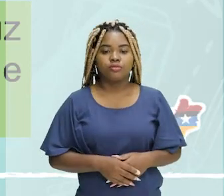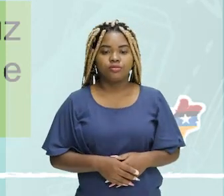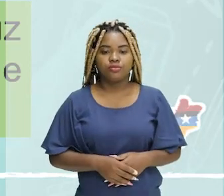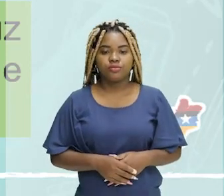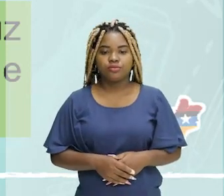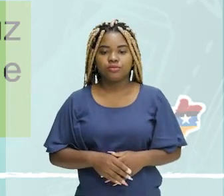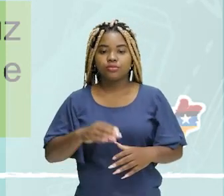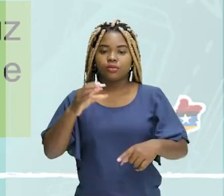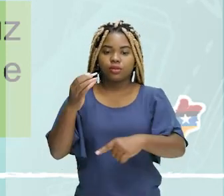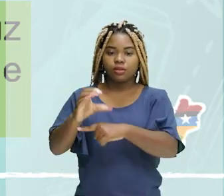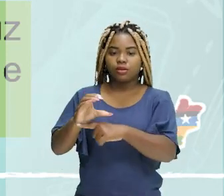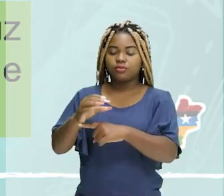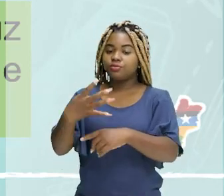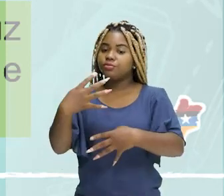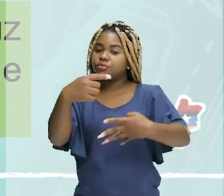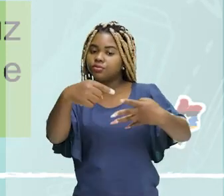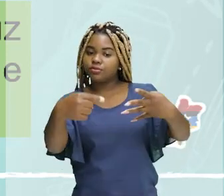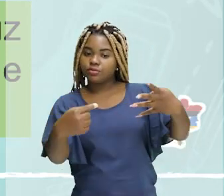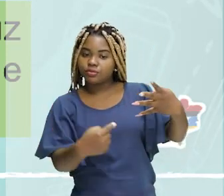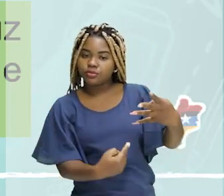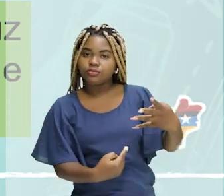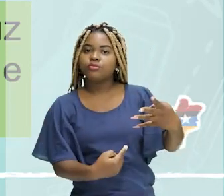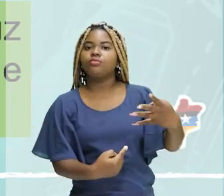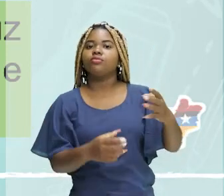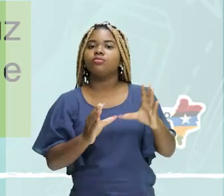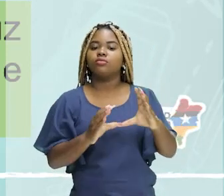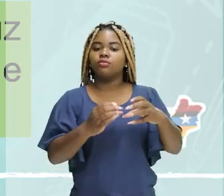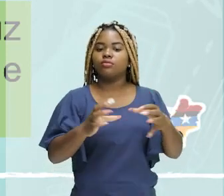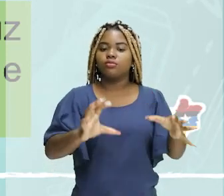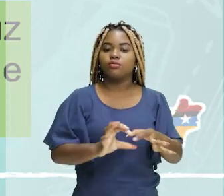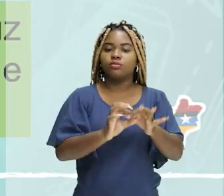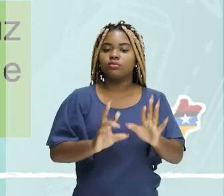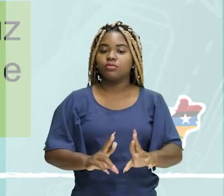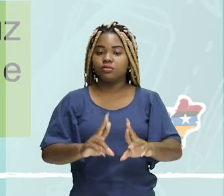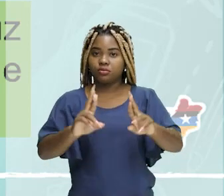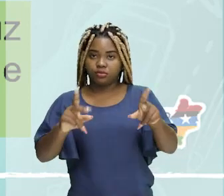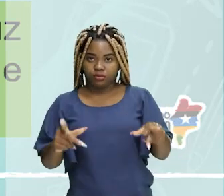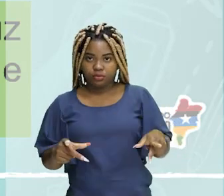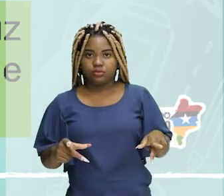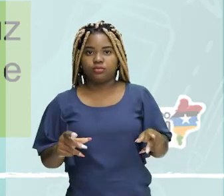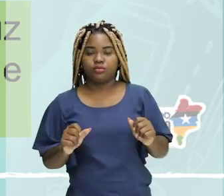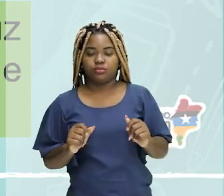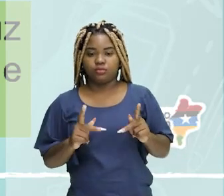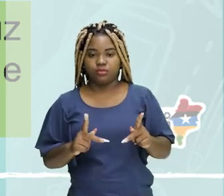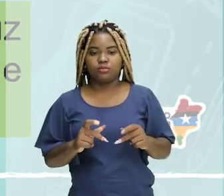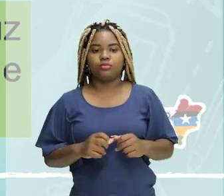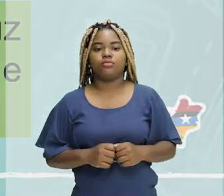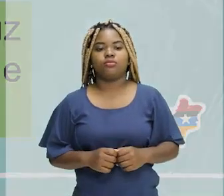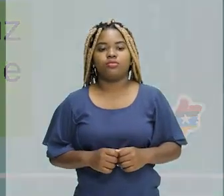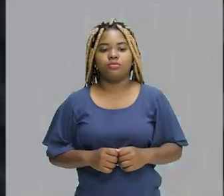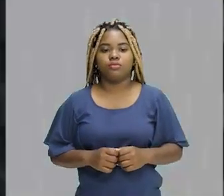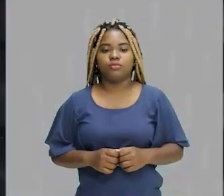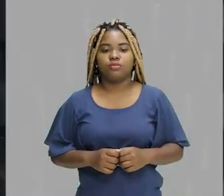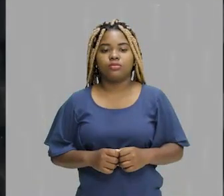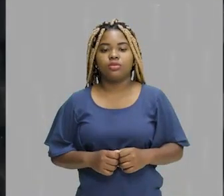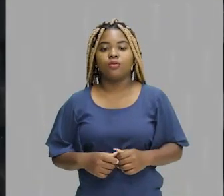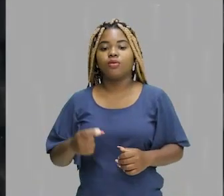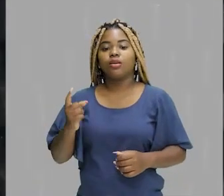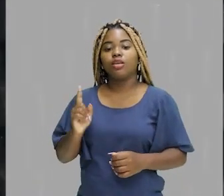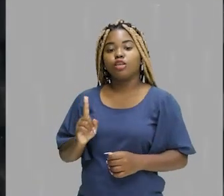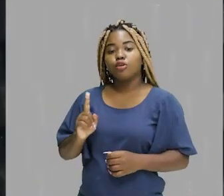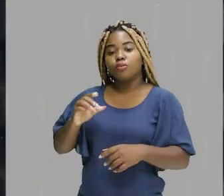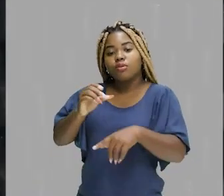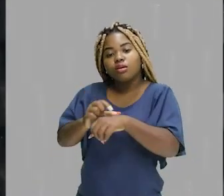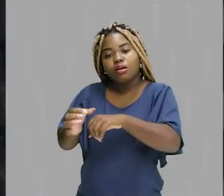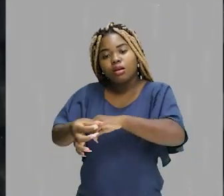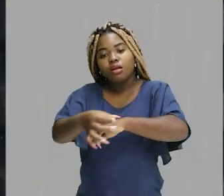os 4 grupos ligantes diferentes. A presença de um carbono quiral em uma molécula garante a